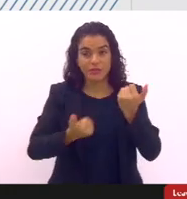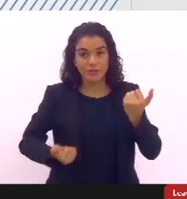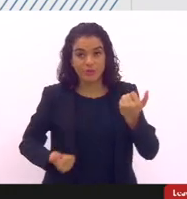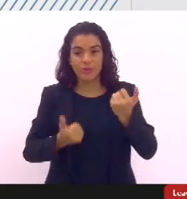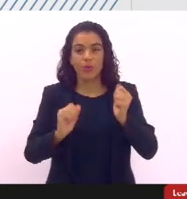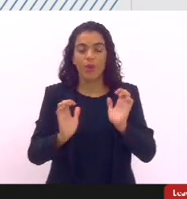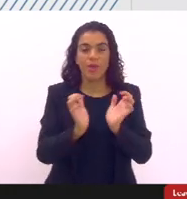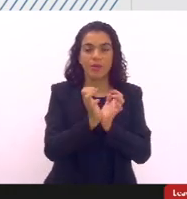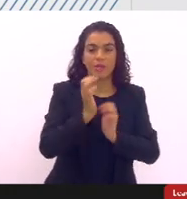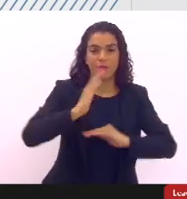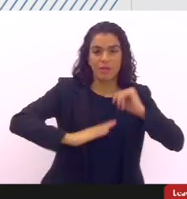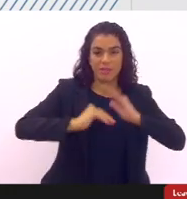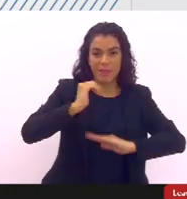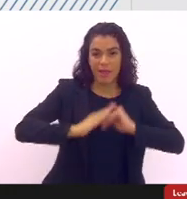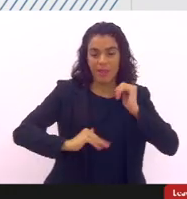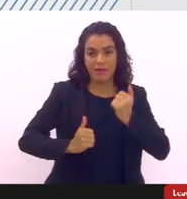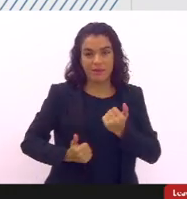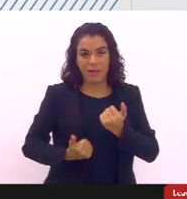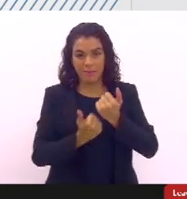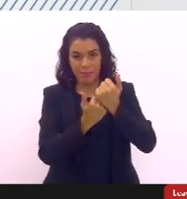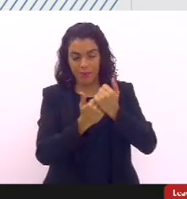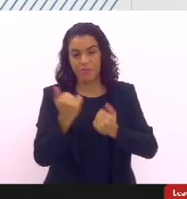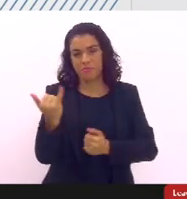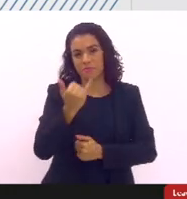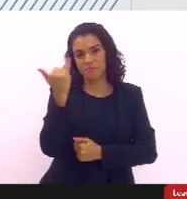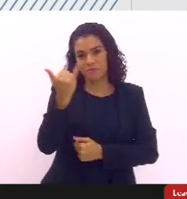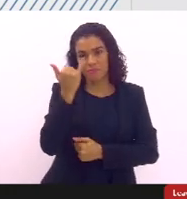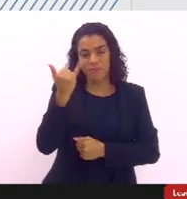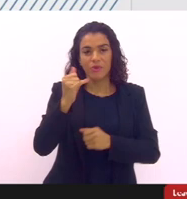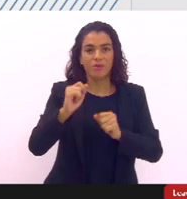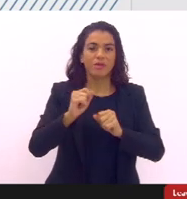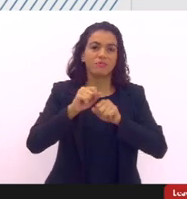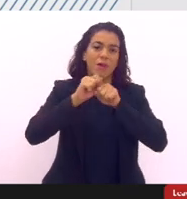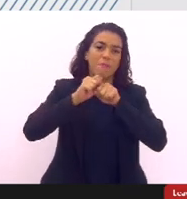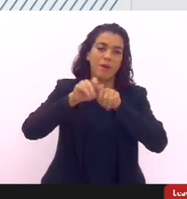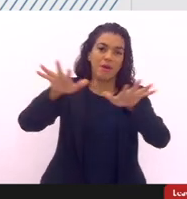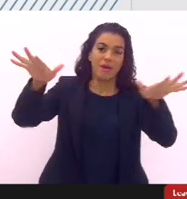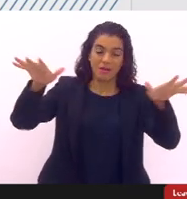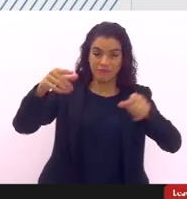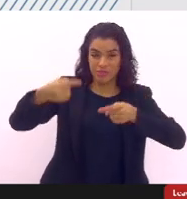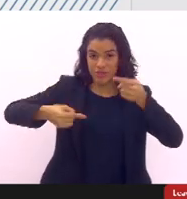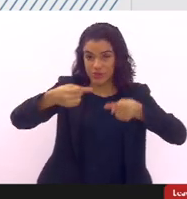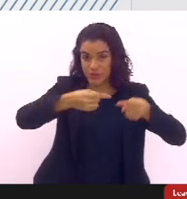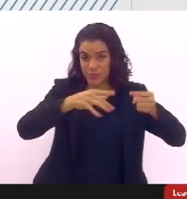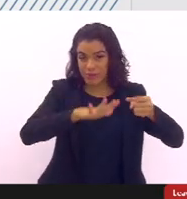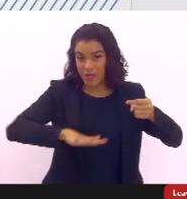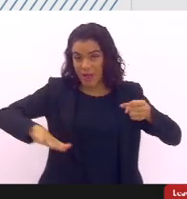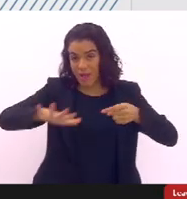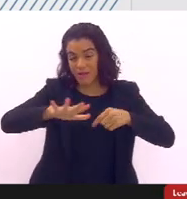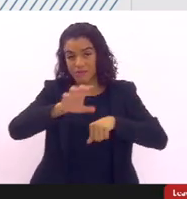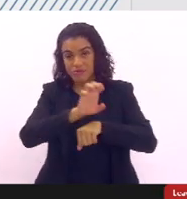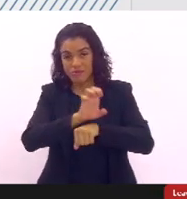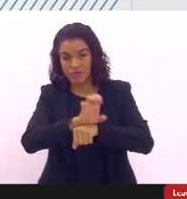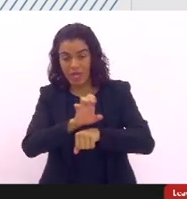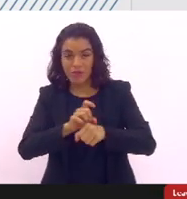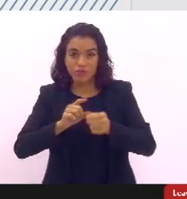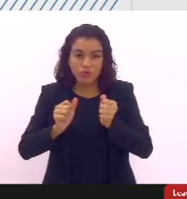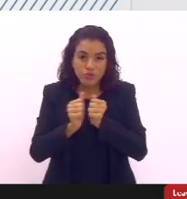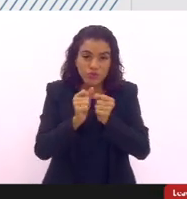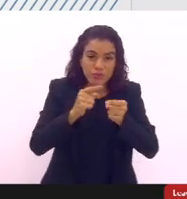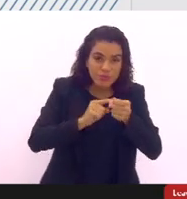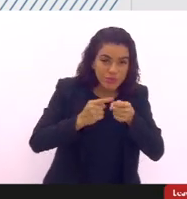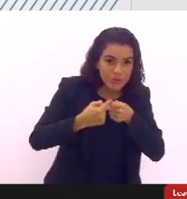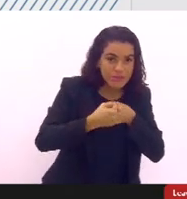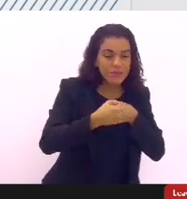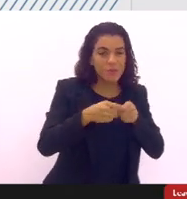uma equipe técnica de apoio, sendo importante para a expansão dessa discussão no âmbito do Estado, junto a todos os municípios e a